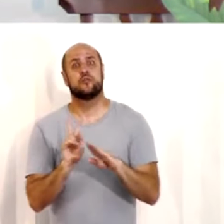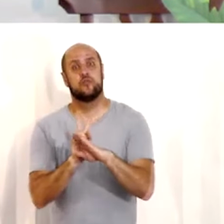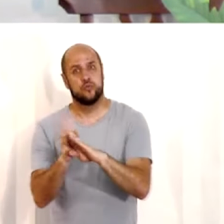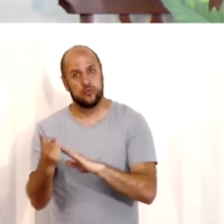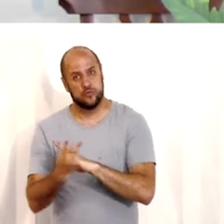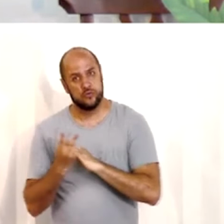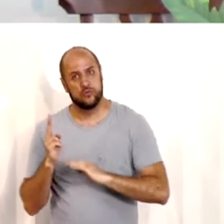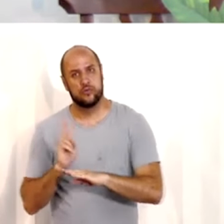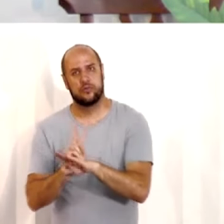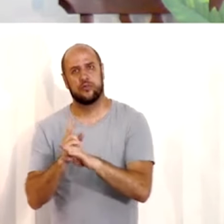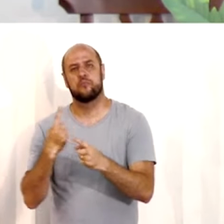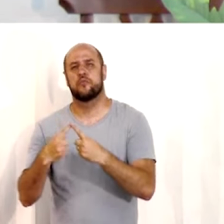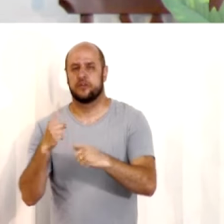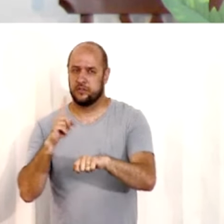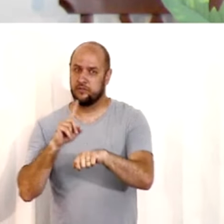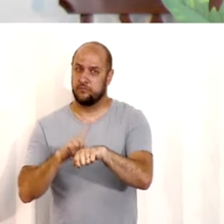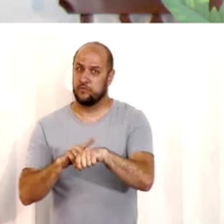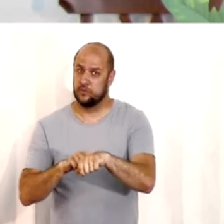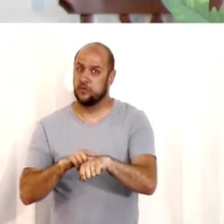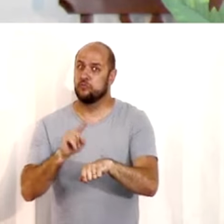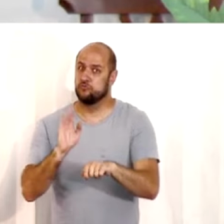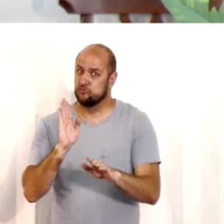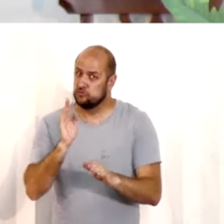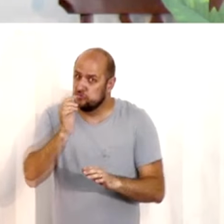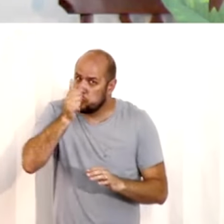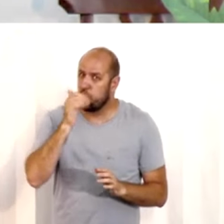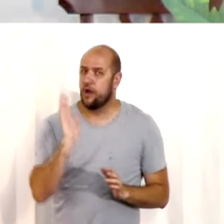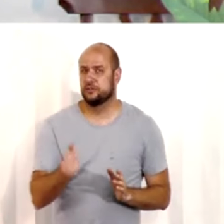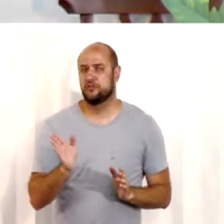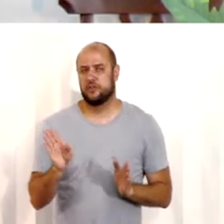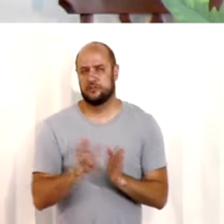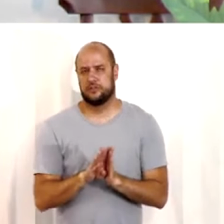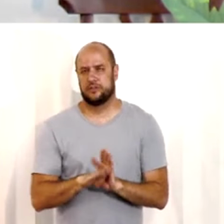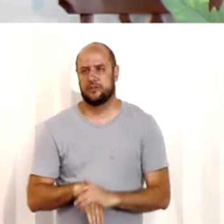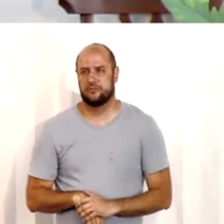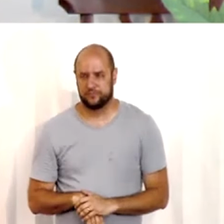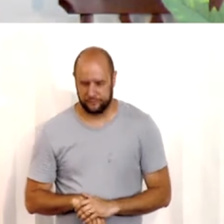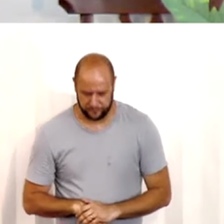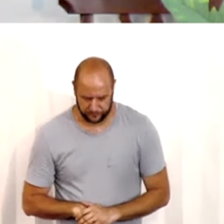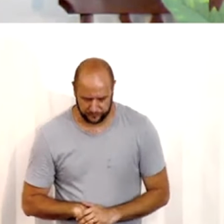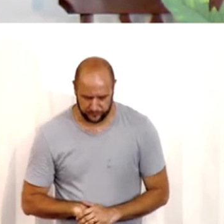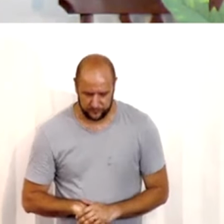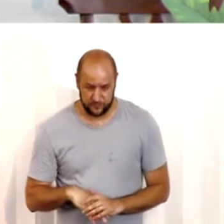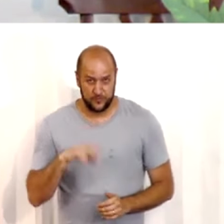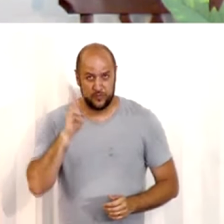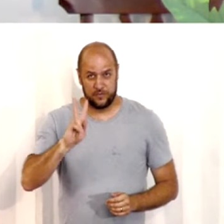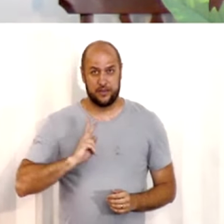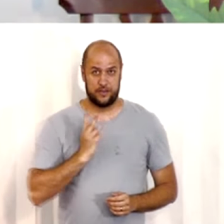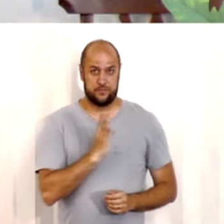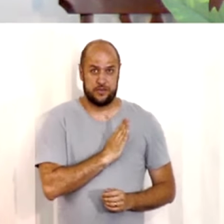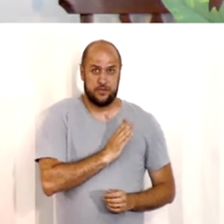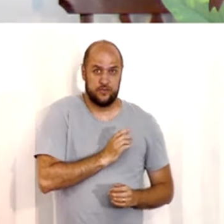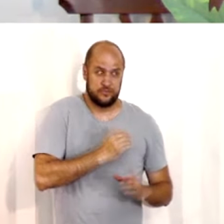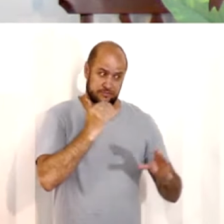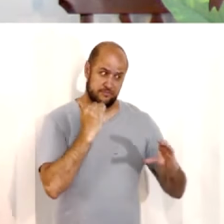dia se aproxima. O autor aos Hebreus está muito preocupado, na verdade, com os hebreus. Ele está